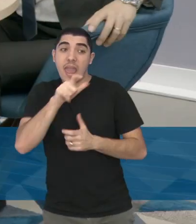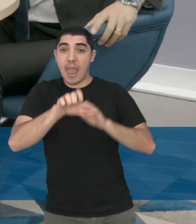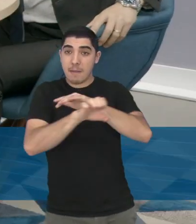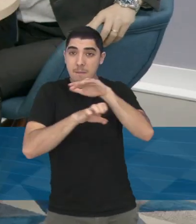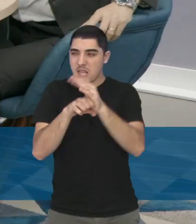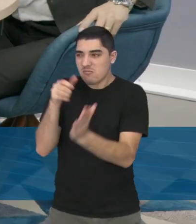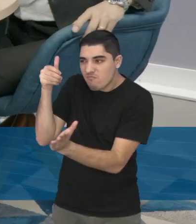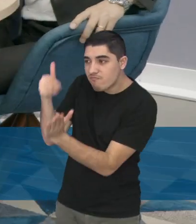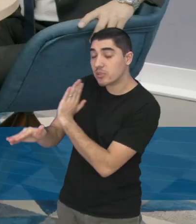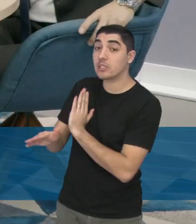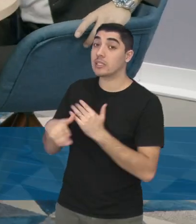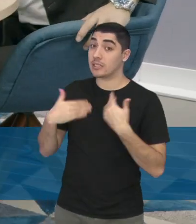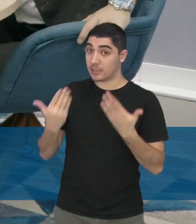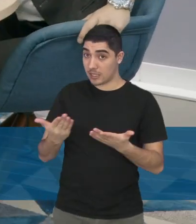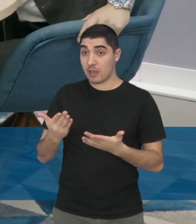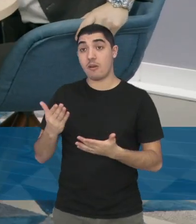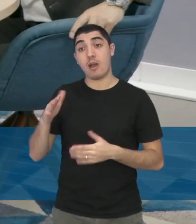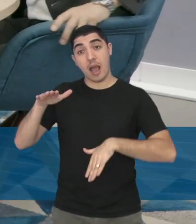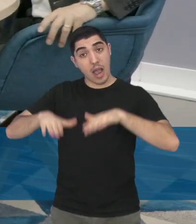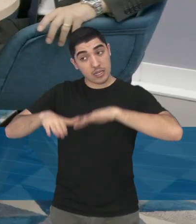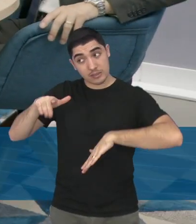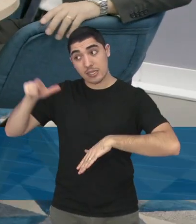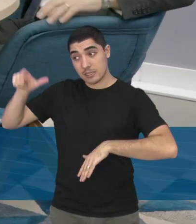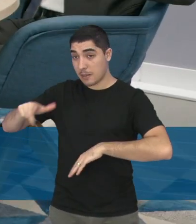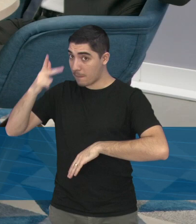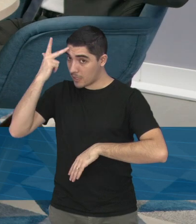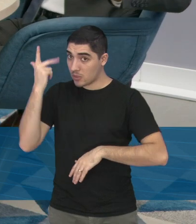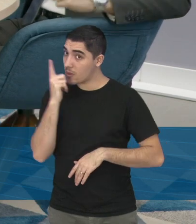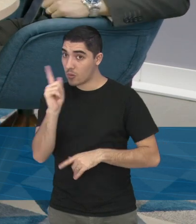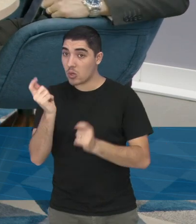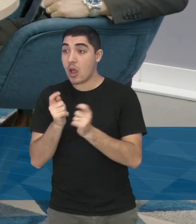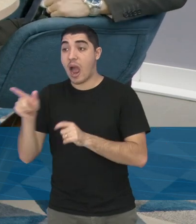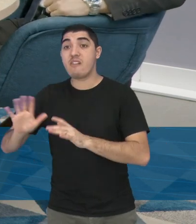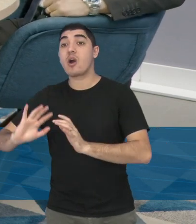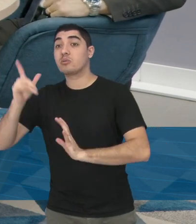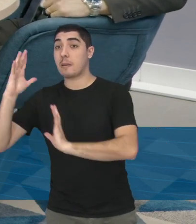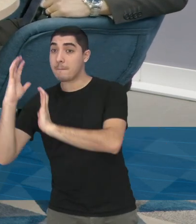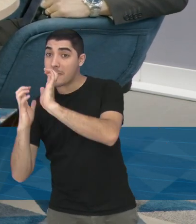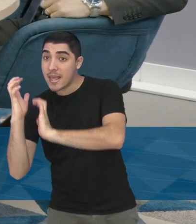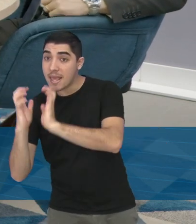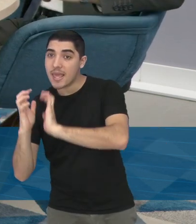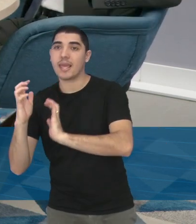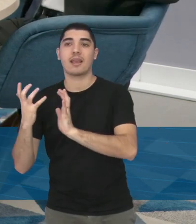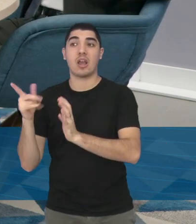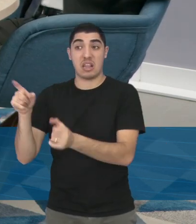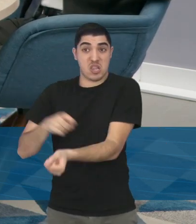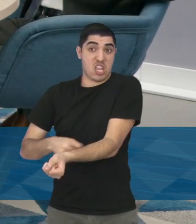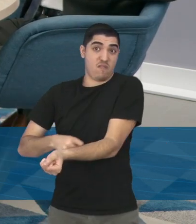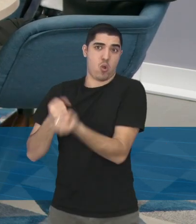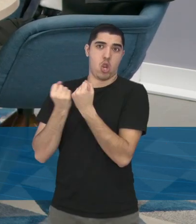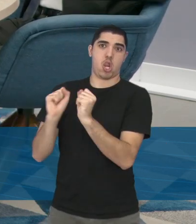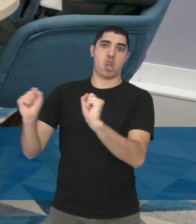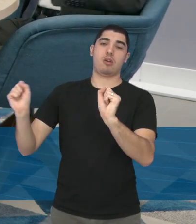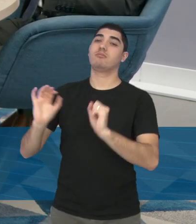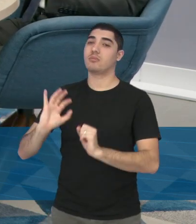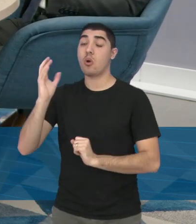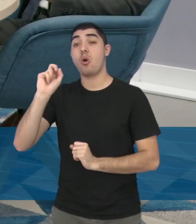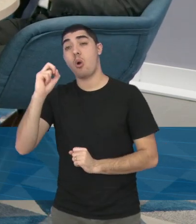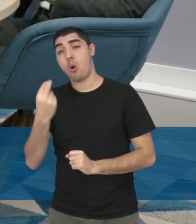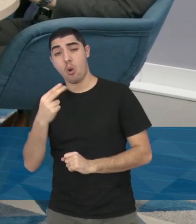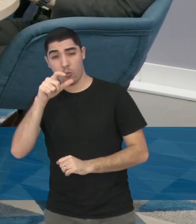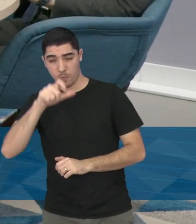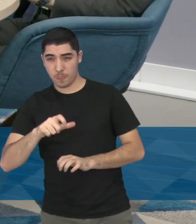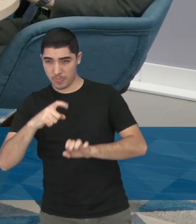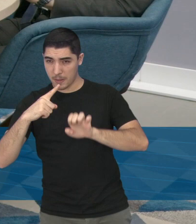ser demitido. E às vezes isso sai até do controle. Uma briga com alguém, ele fica nervoso. Ou então o empresário